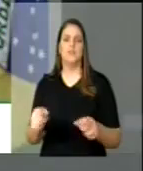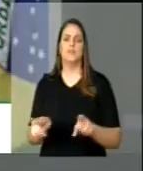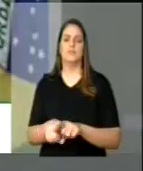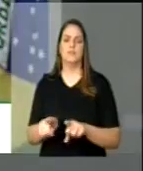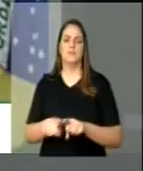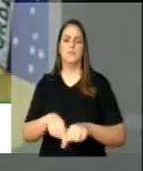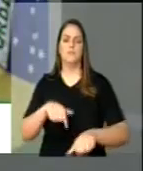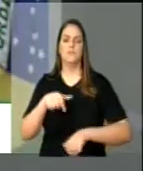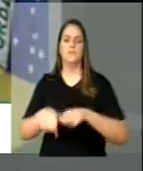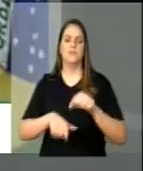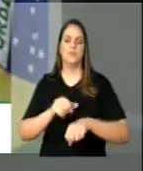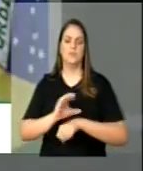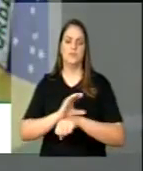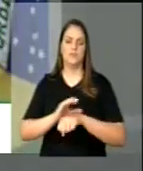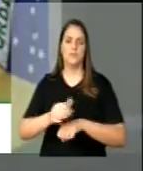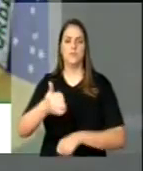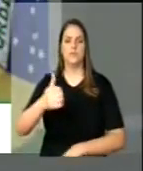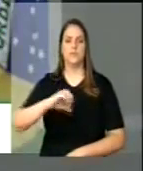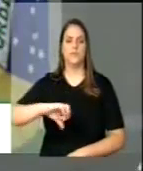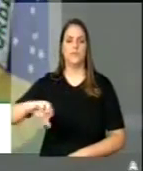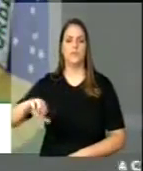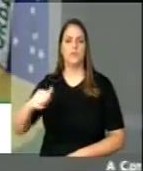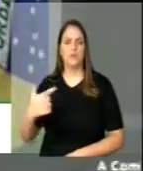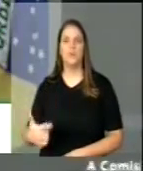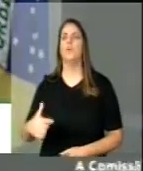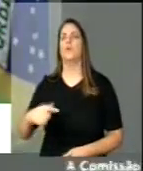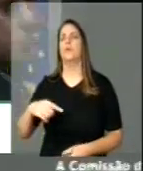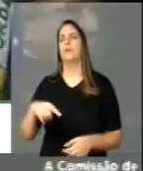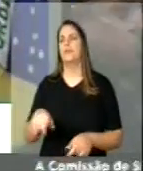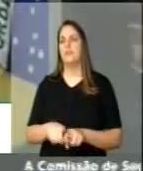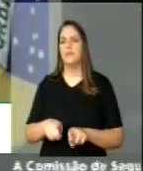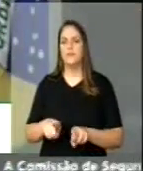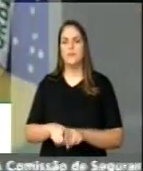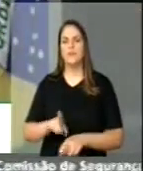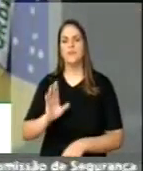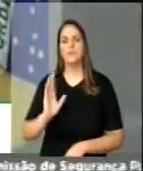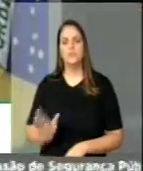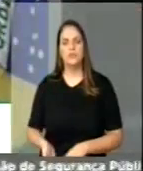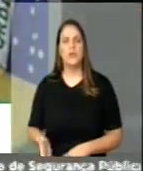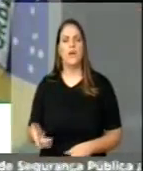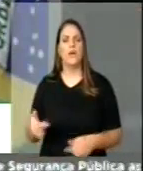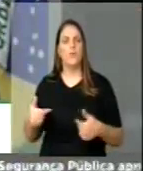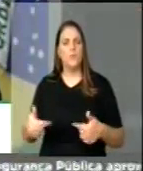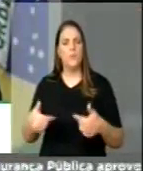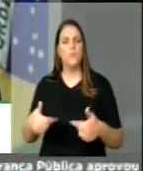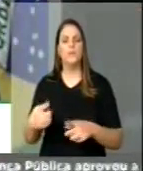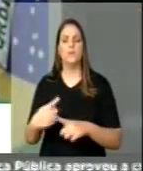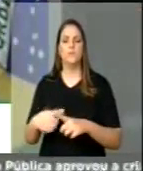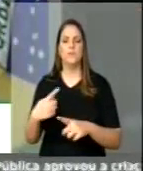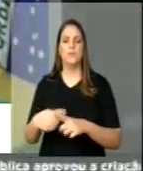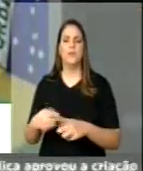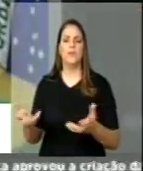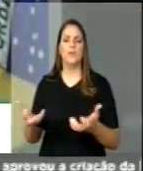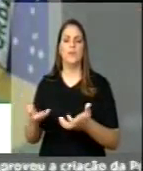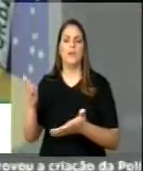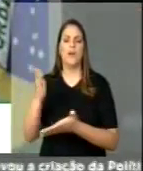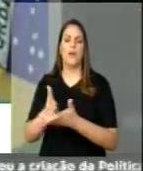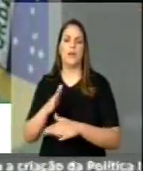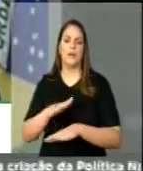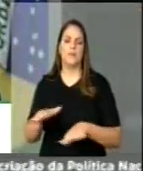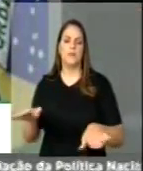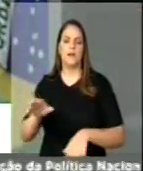de 92, nas batalhas que tivemos pelo fim da reserva de mercado da